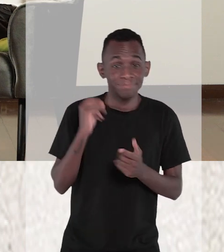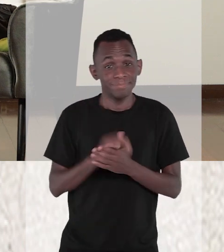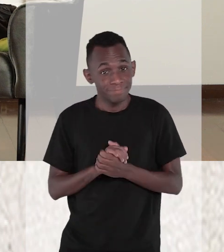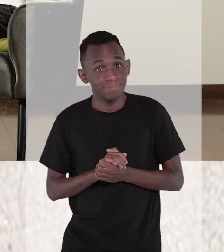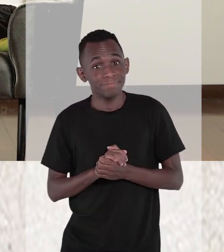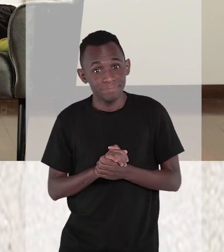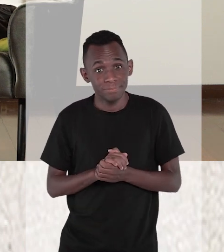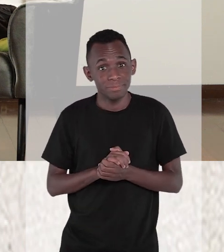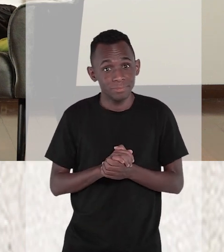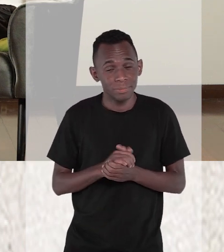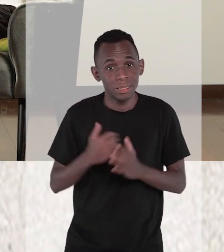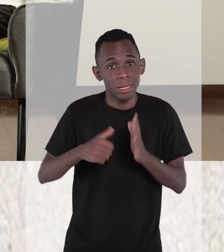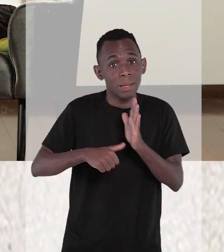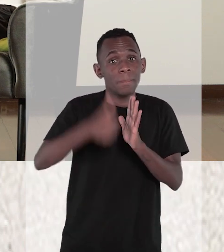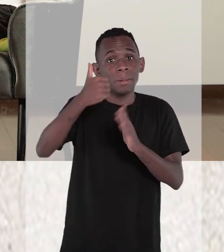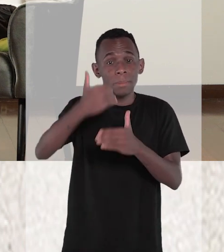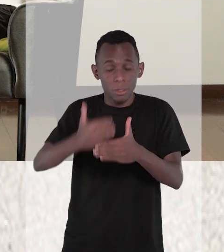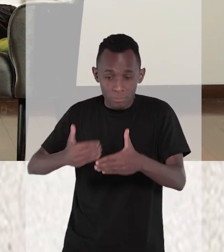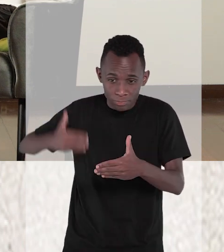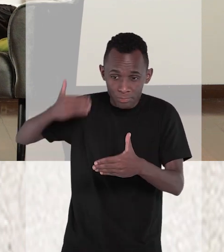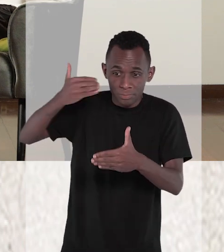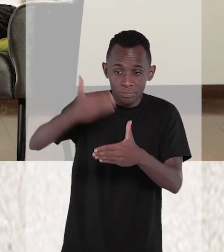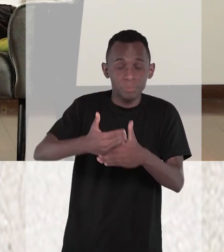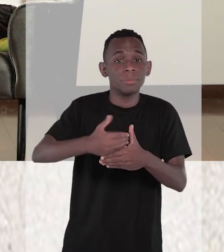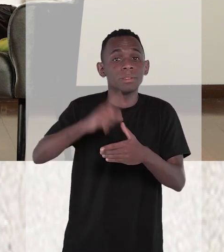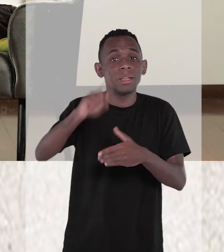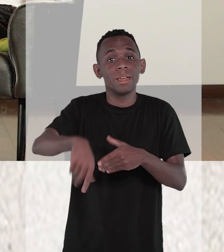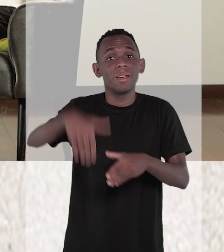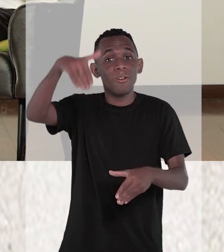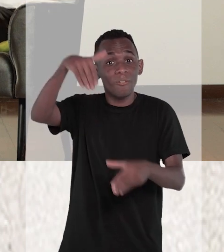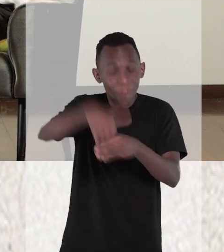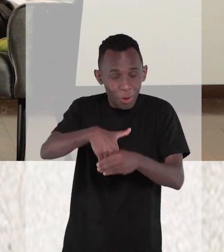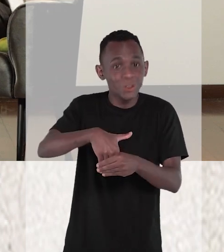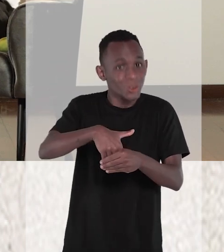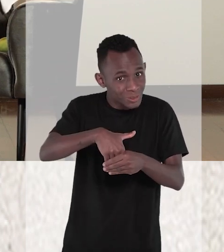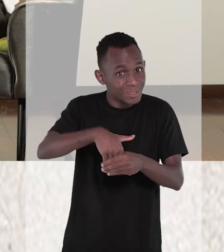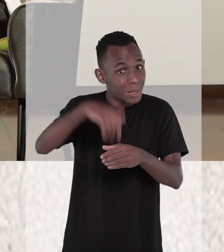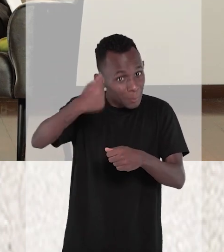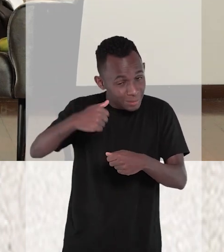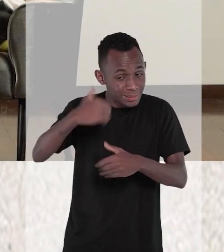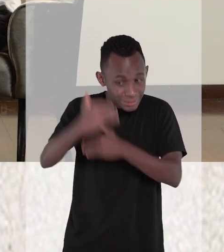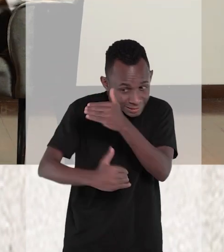no Twitter, né? Eu botei, primeiro tijolo da reconstrução, eu voto.